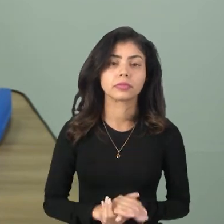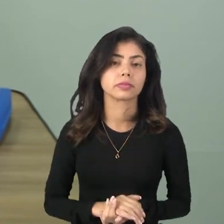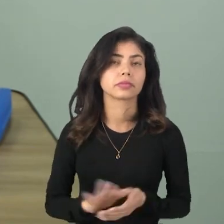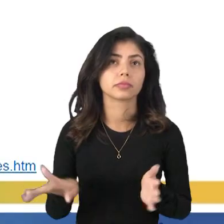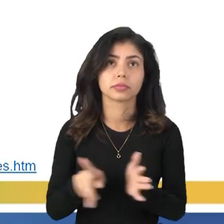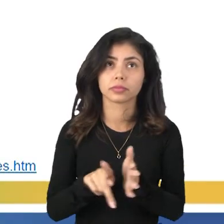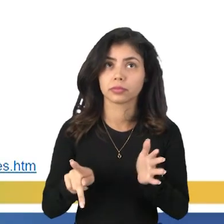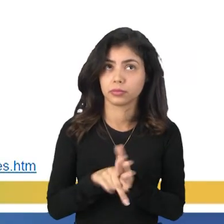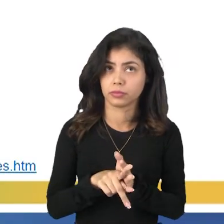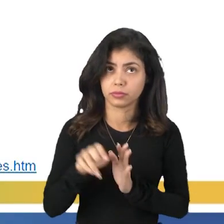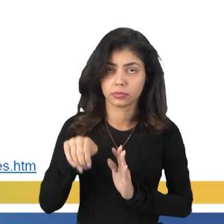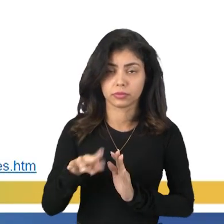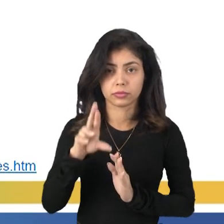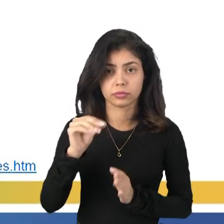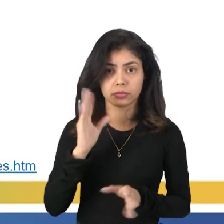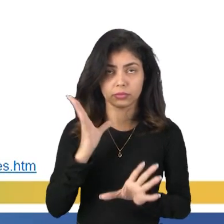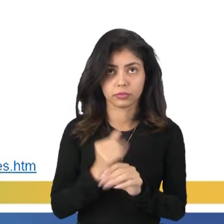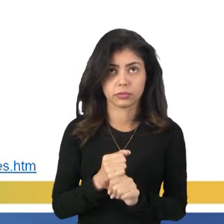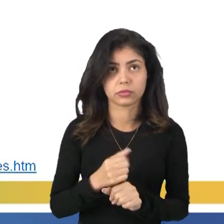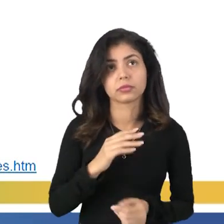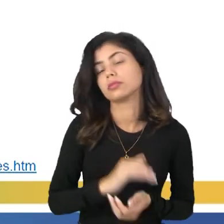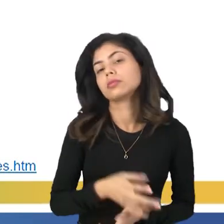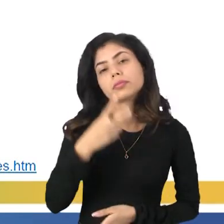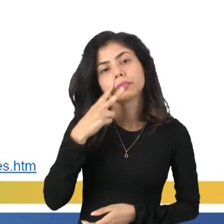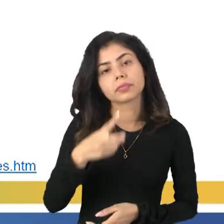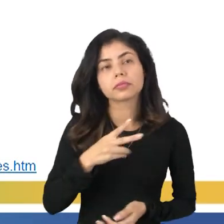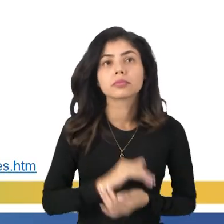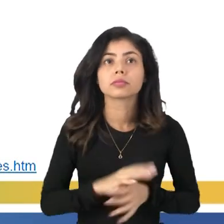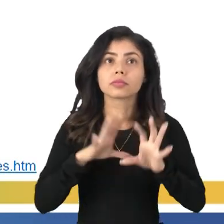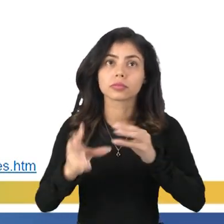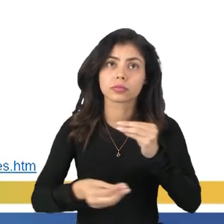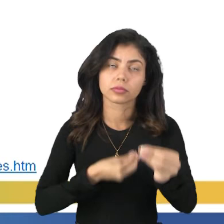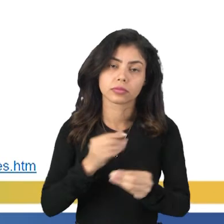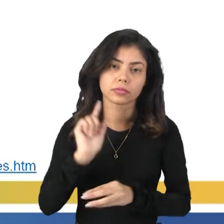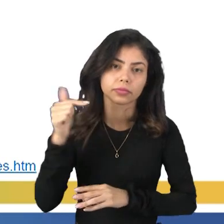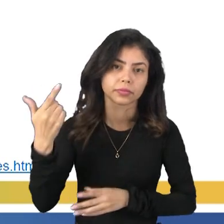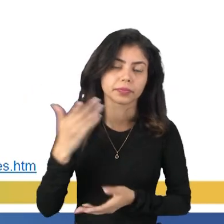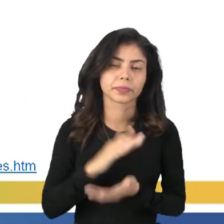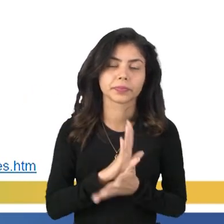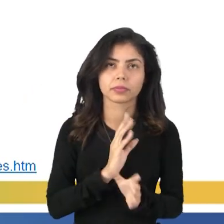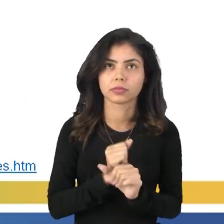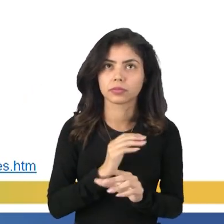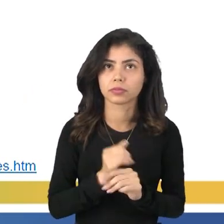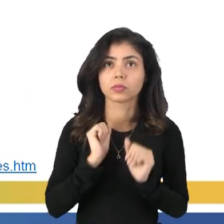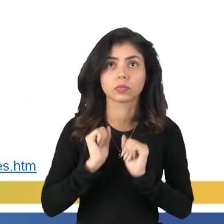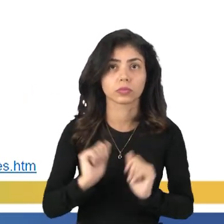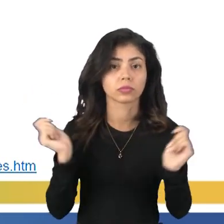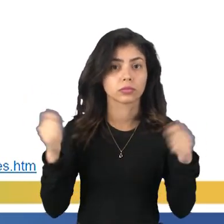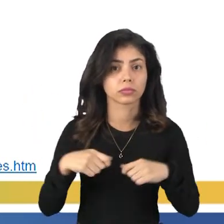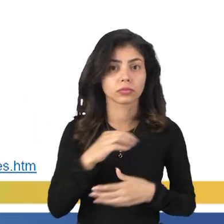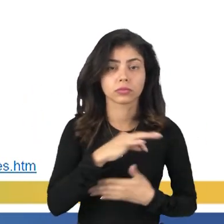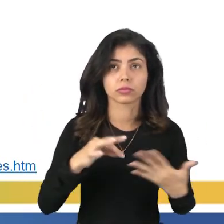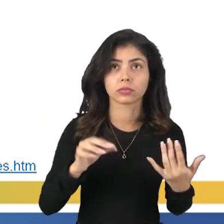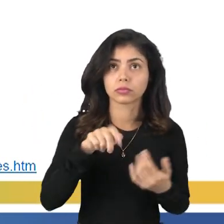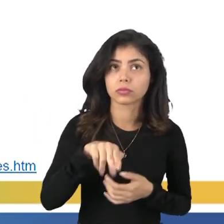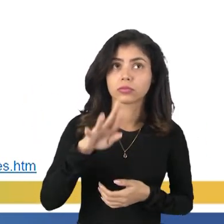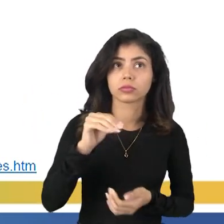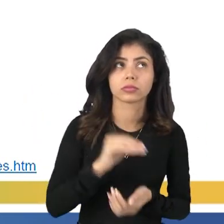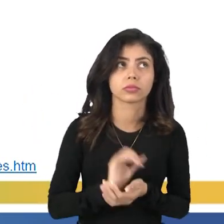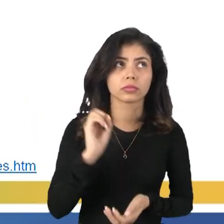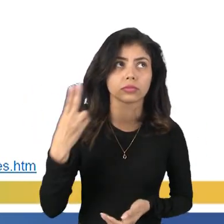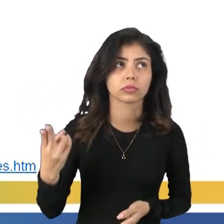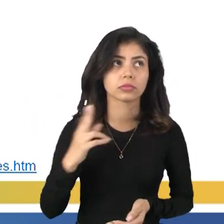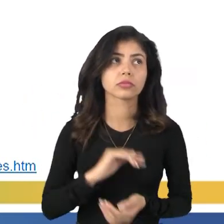aqui ver a propriedade do elemento neutro da adição Veja Bem Assim como as demais operações adição possui um elemento neutro